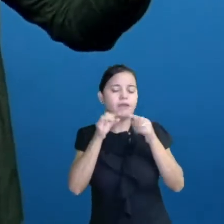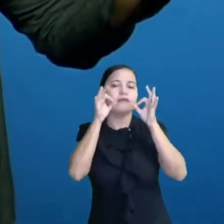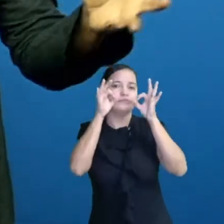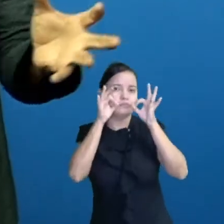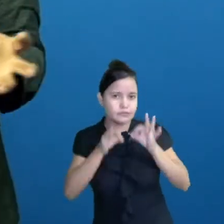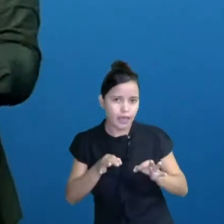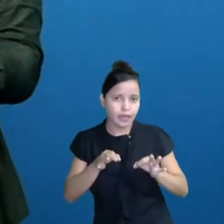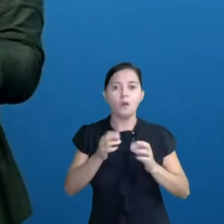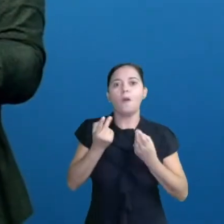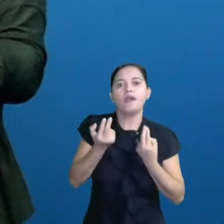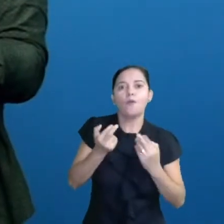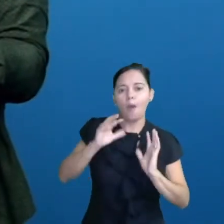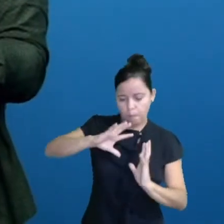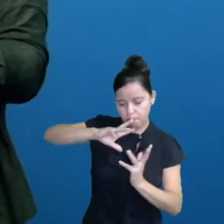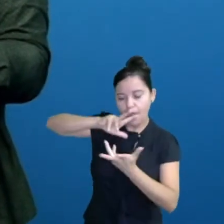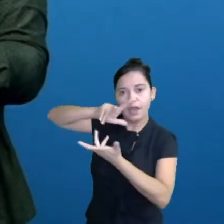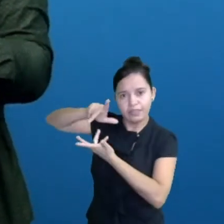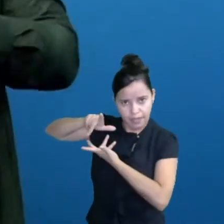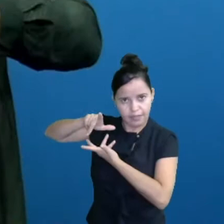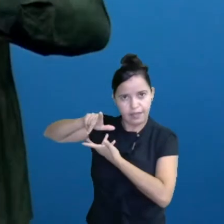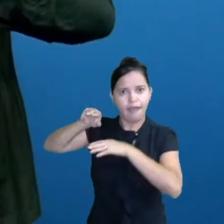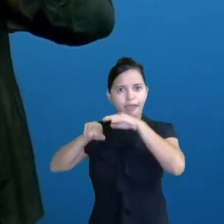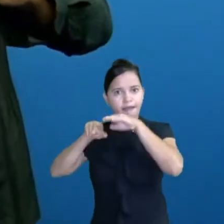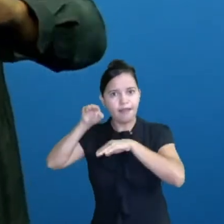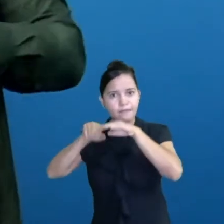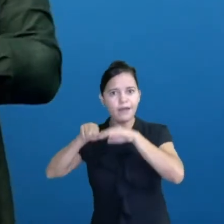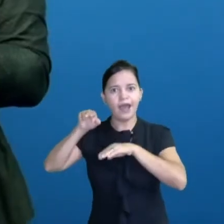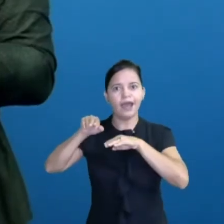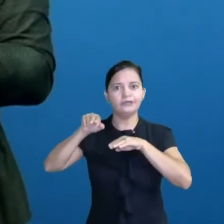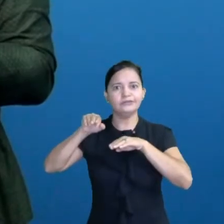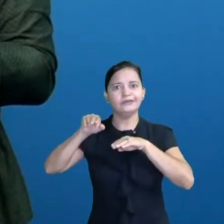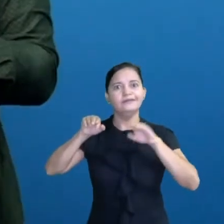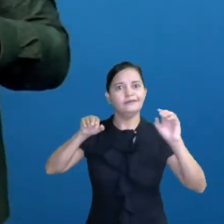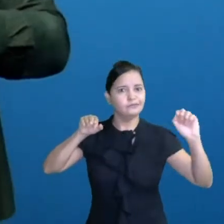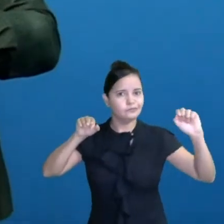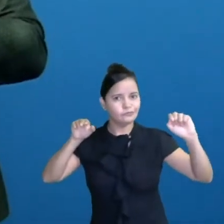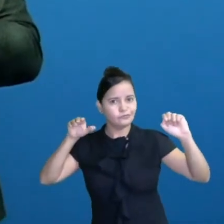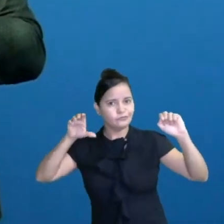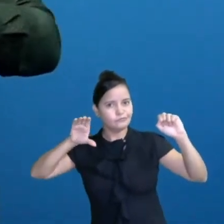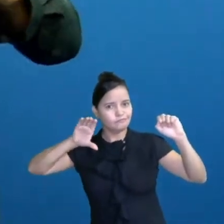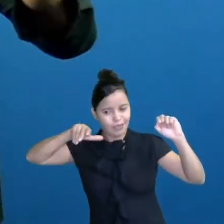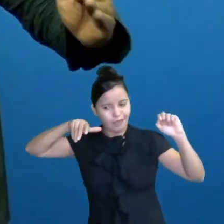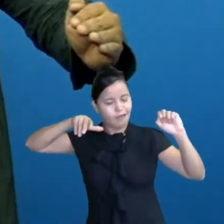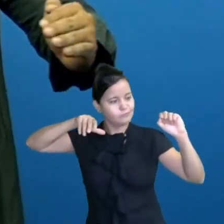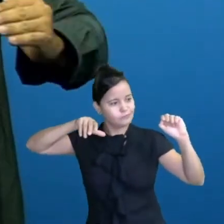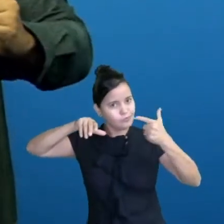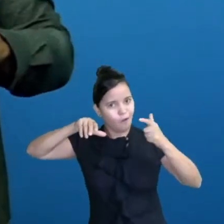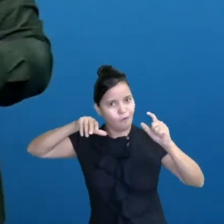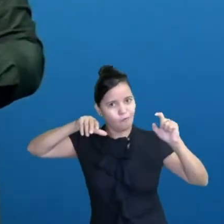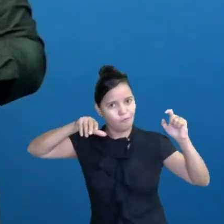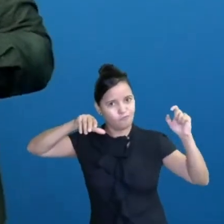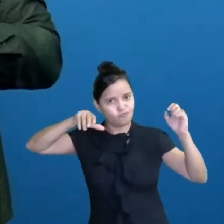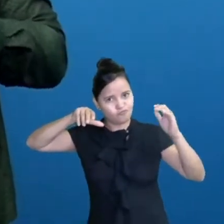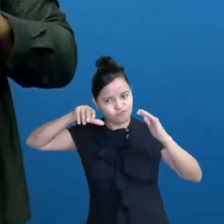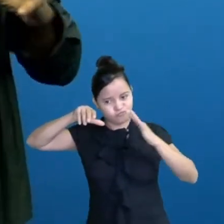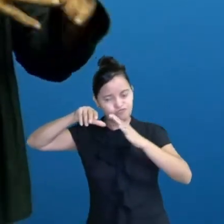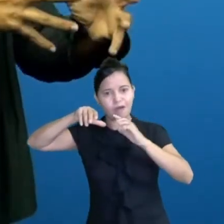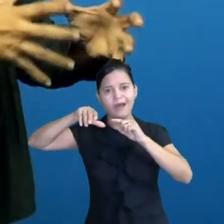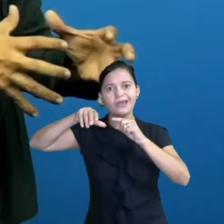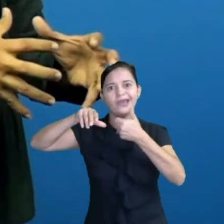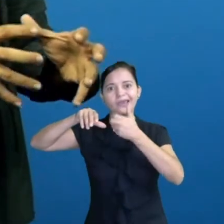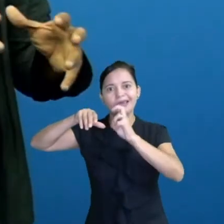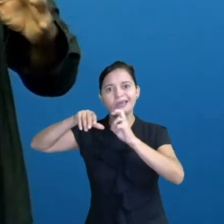aqui bem equilibrada, em torno de 15 graus Celsius. Claro, com as suas nuances e variações que